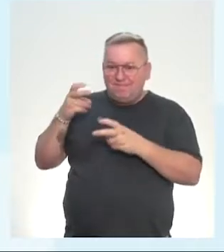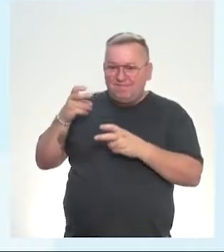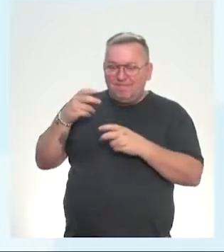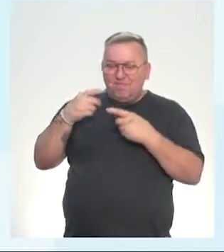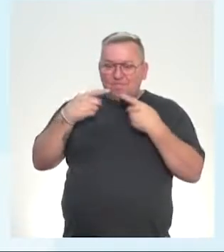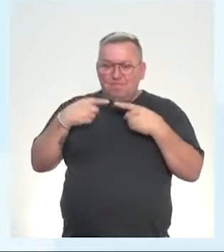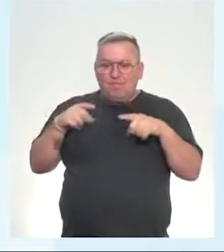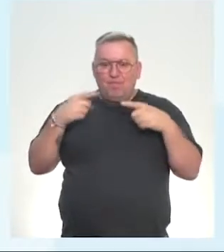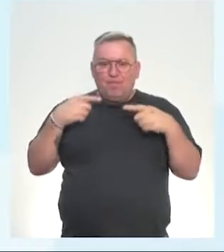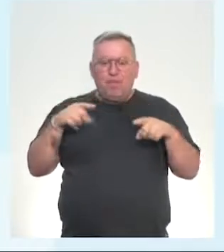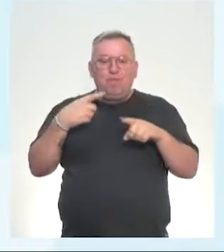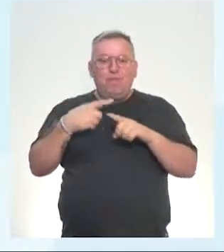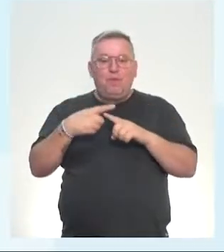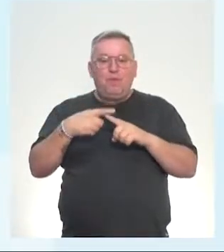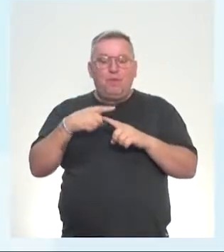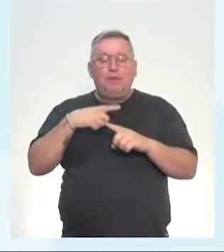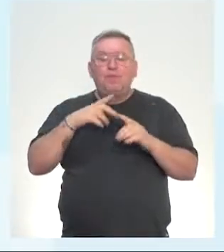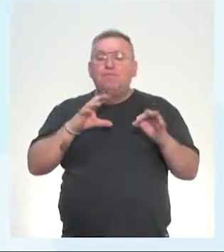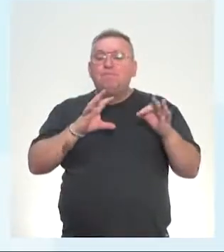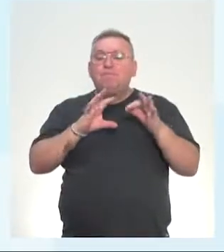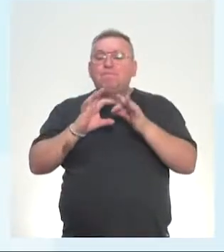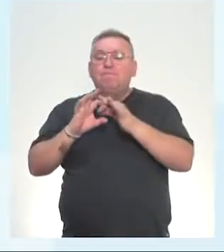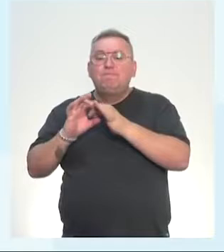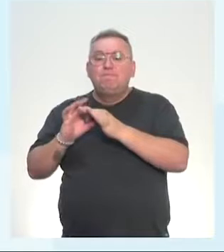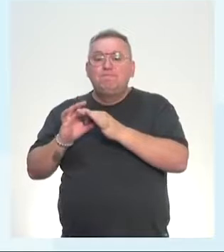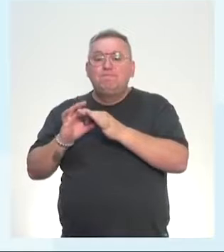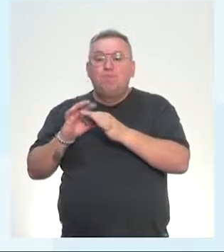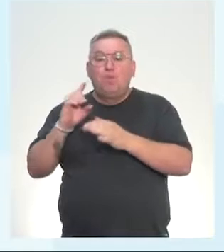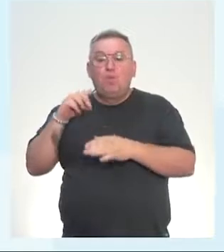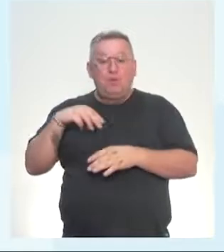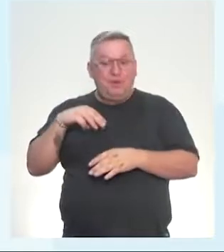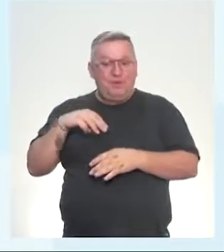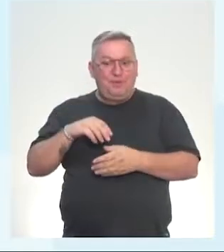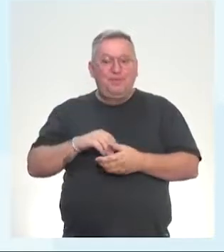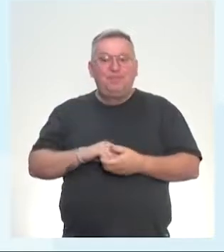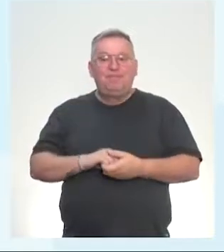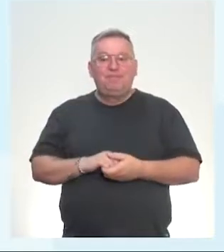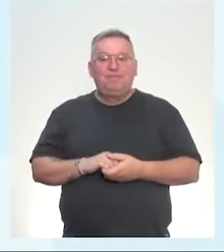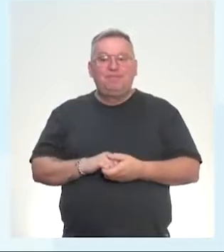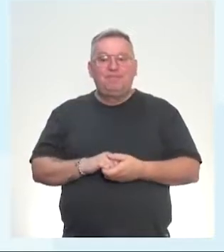crítica? Por que está esse contexto aí vinculado? 1 minuto.